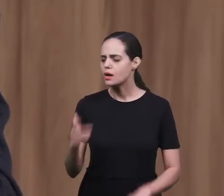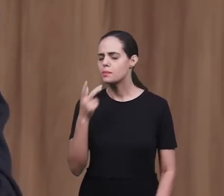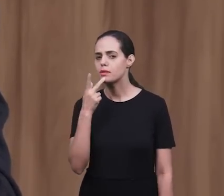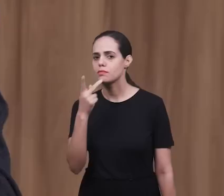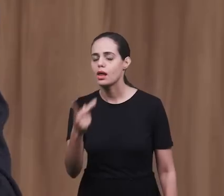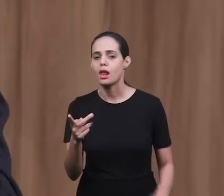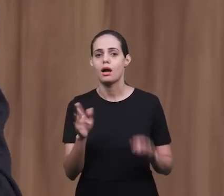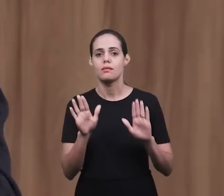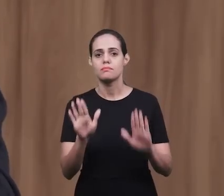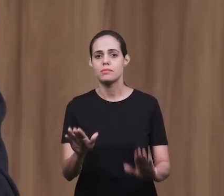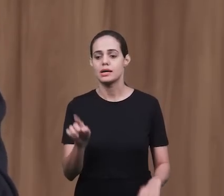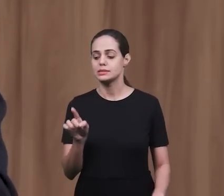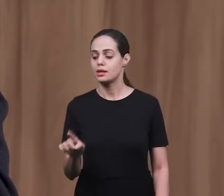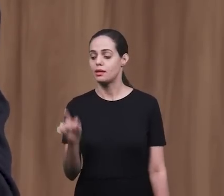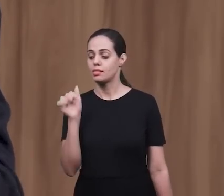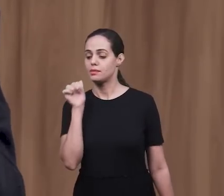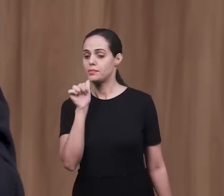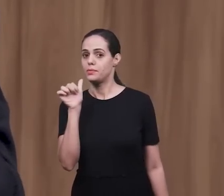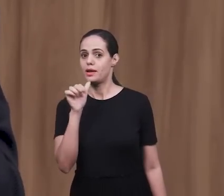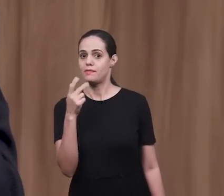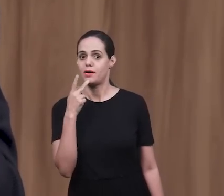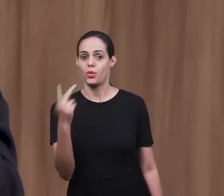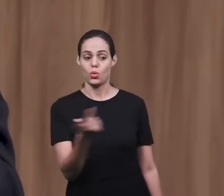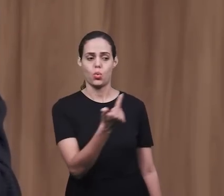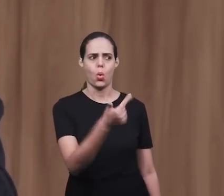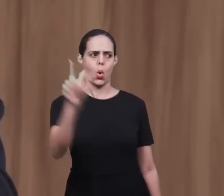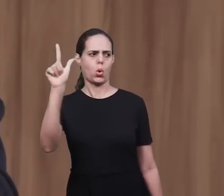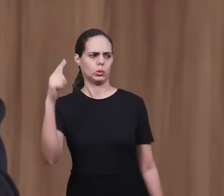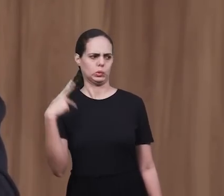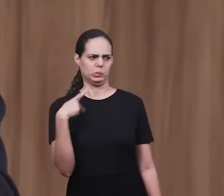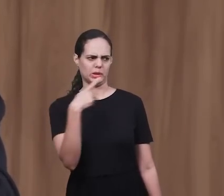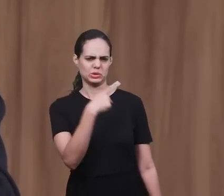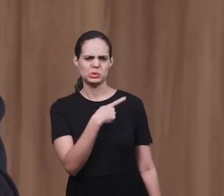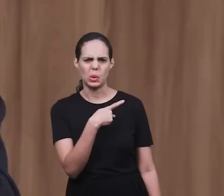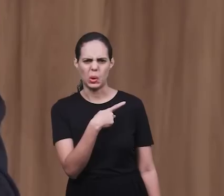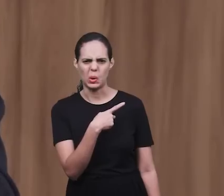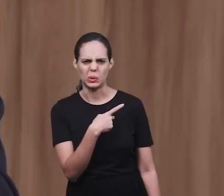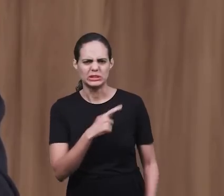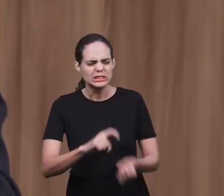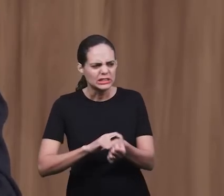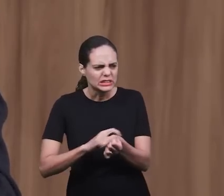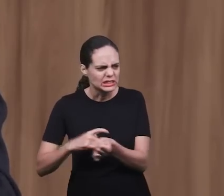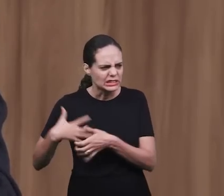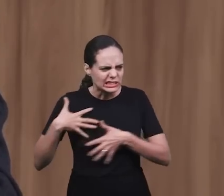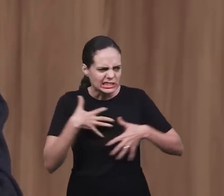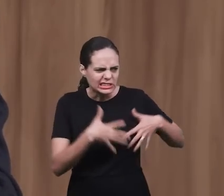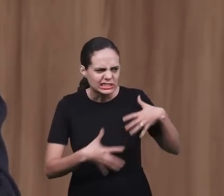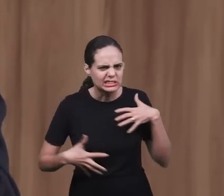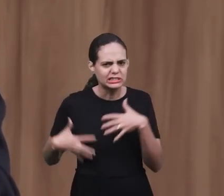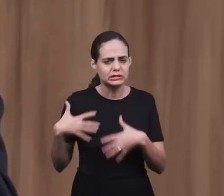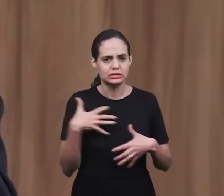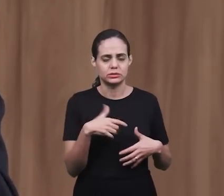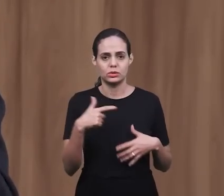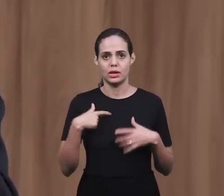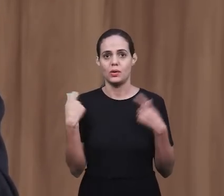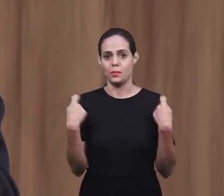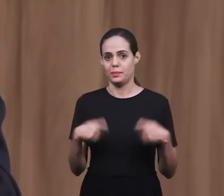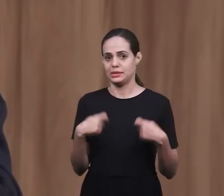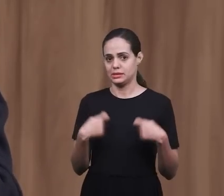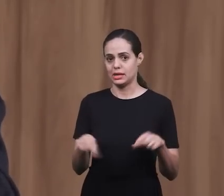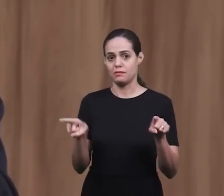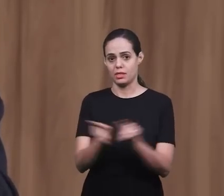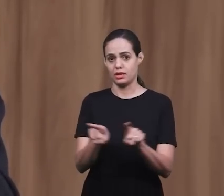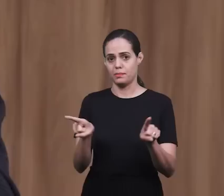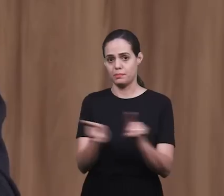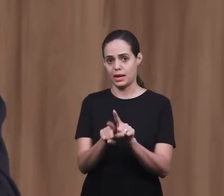ela falou a respeito do outro que tinha sido mais assim nervoso e tudo, eu também na questão de ética, eu tinha que defender o meu lado, ou seja, já que é